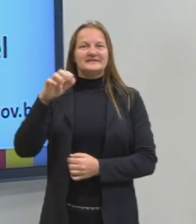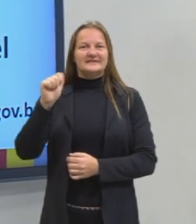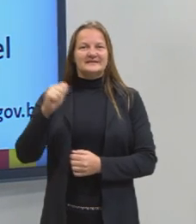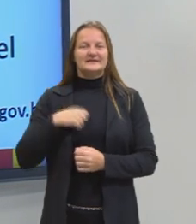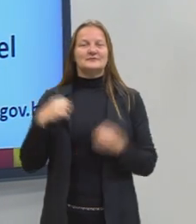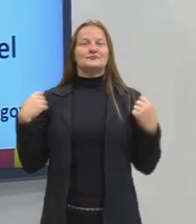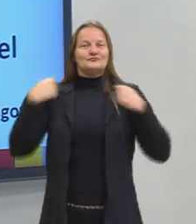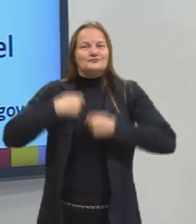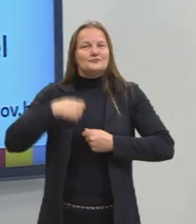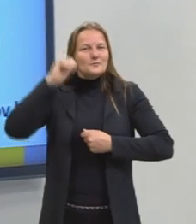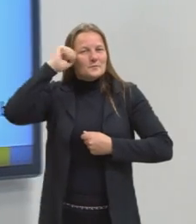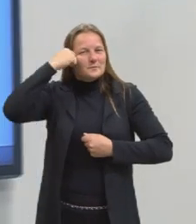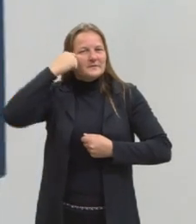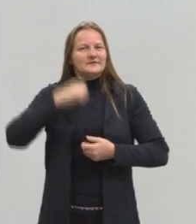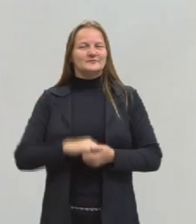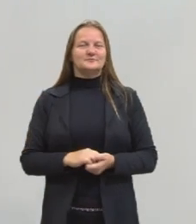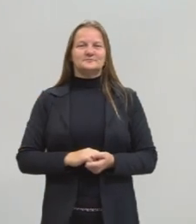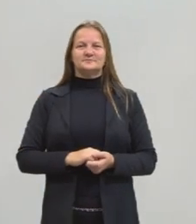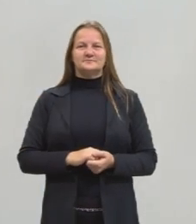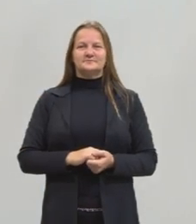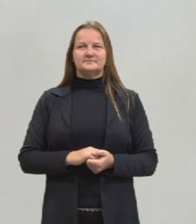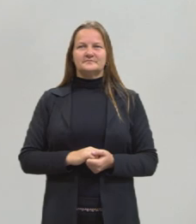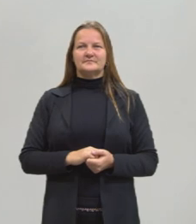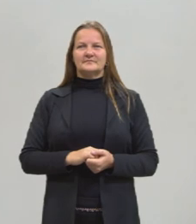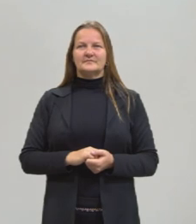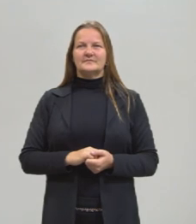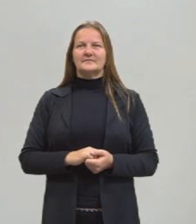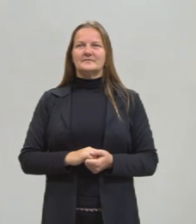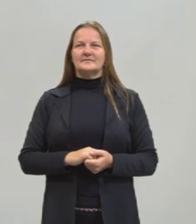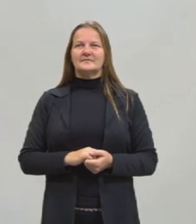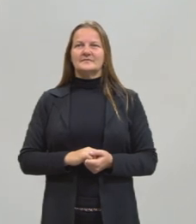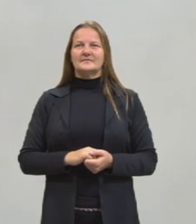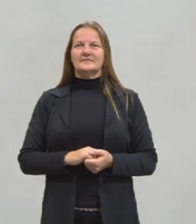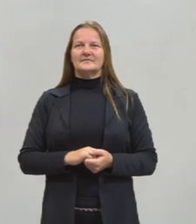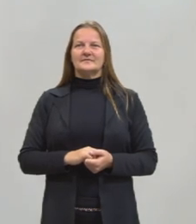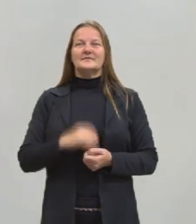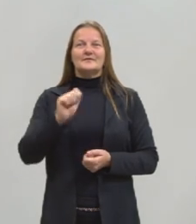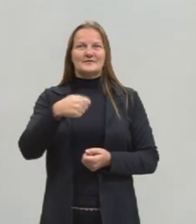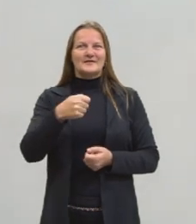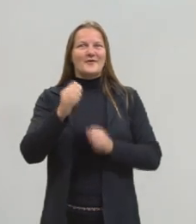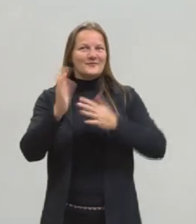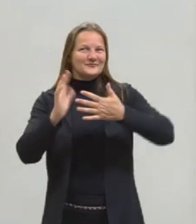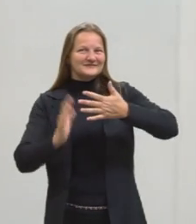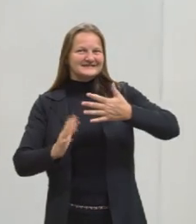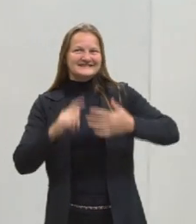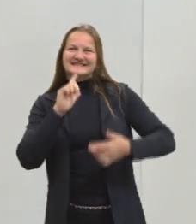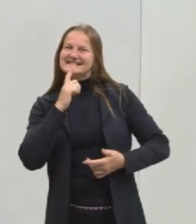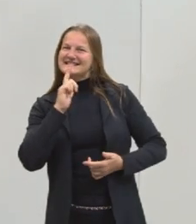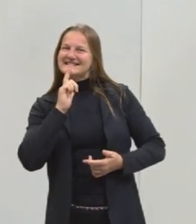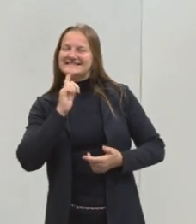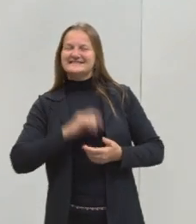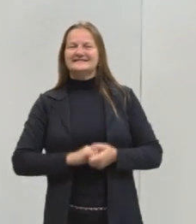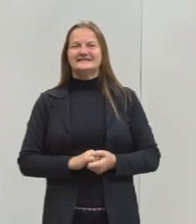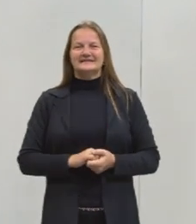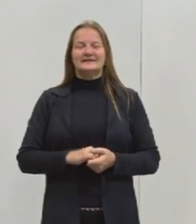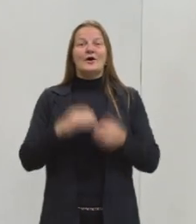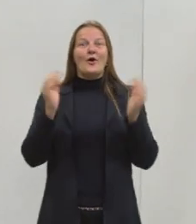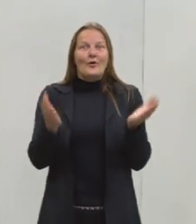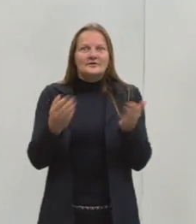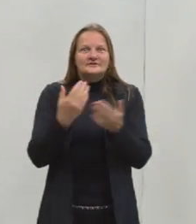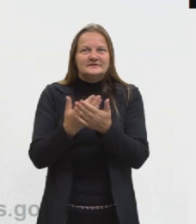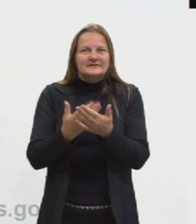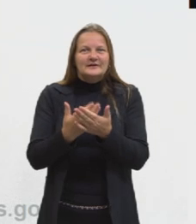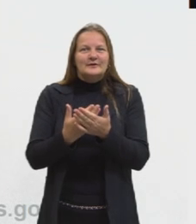meu casaco preto e esse é o meu sinal em libras Tá certo hoje a nossa aula é